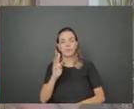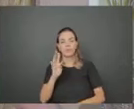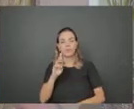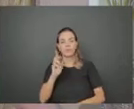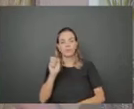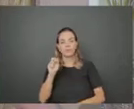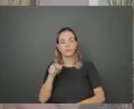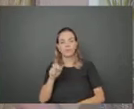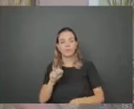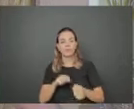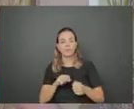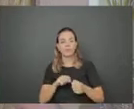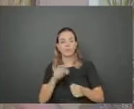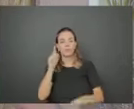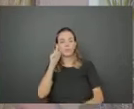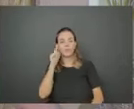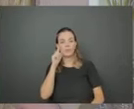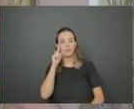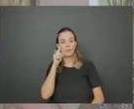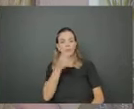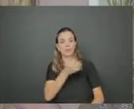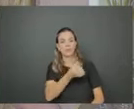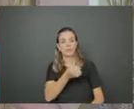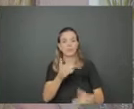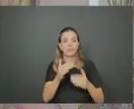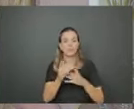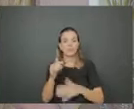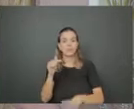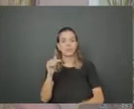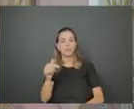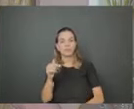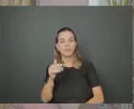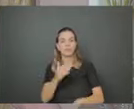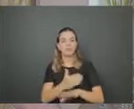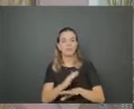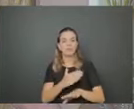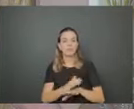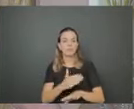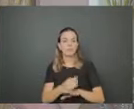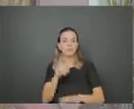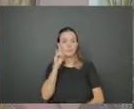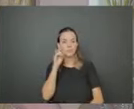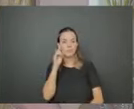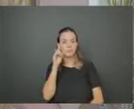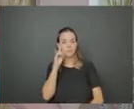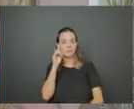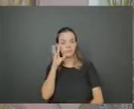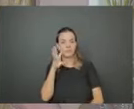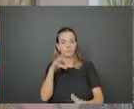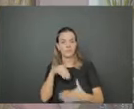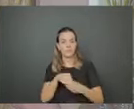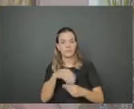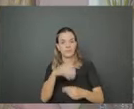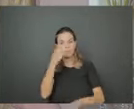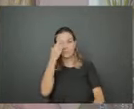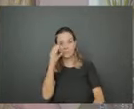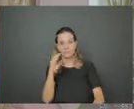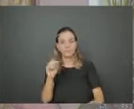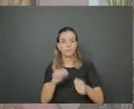aproximadamente 6 a 7 operações por dia dentro de Curitiba. fazendo todas as